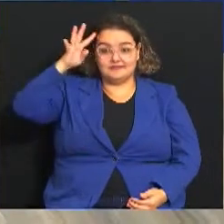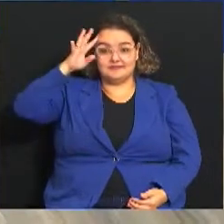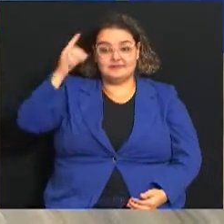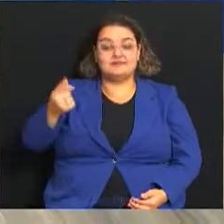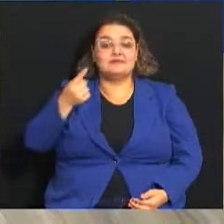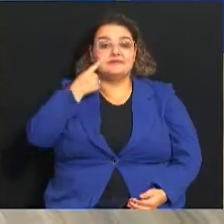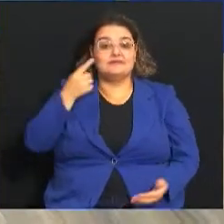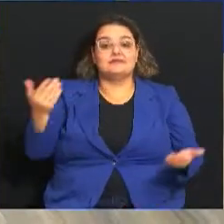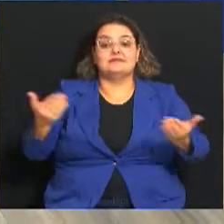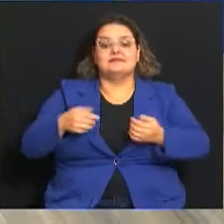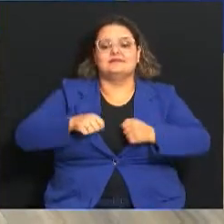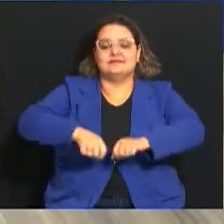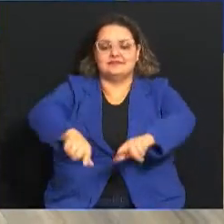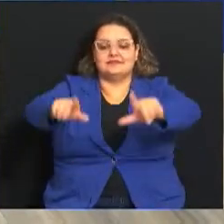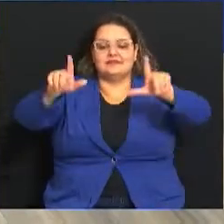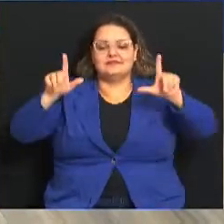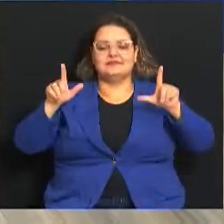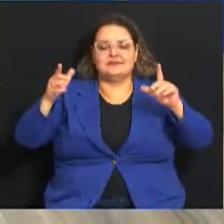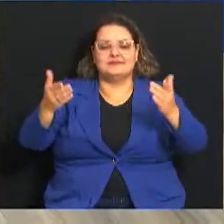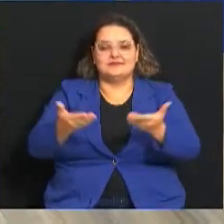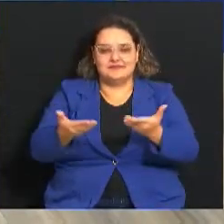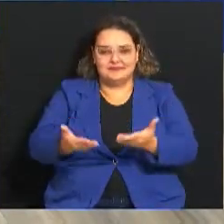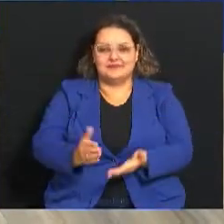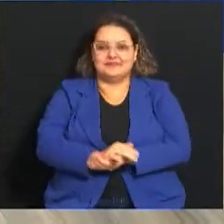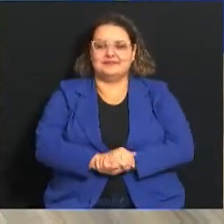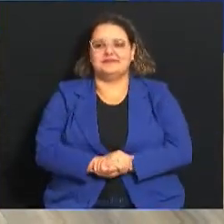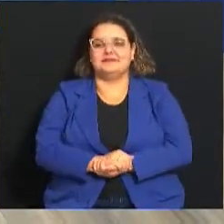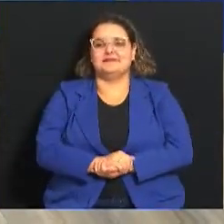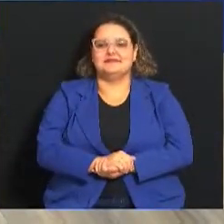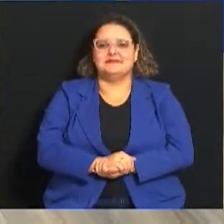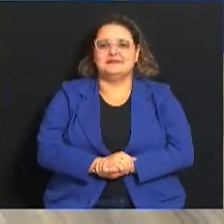Confira a partir de agora os destaques de hoje.